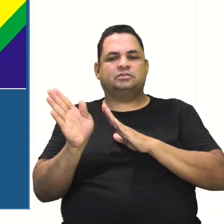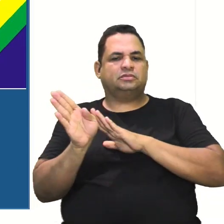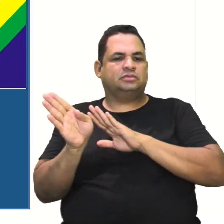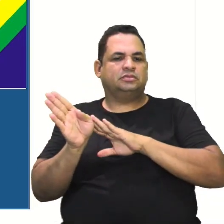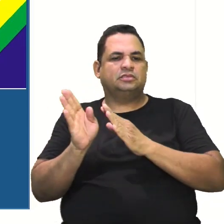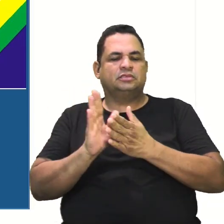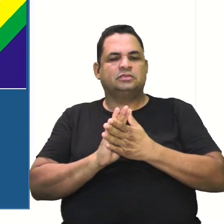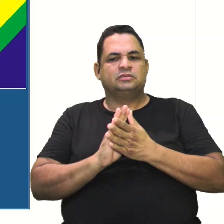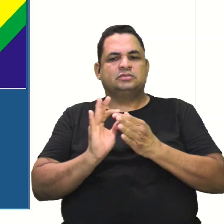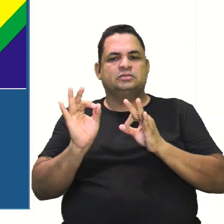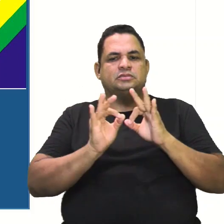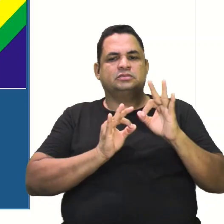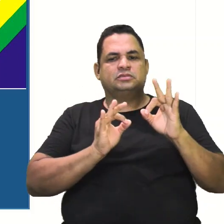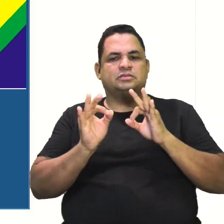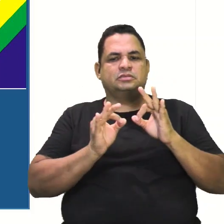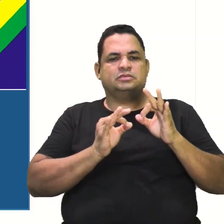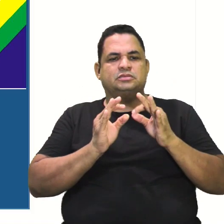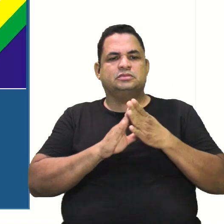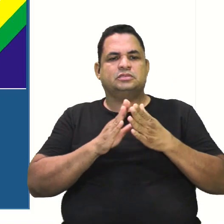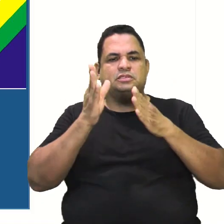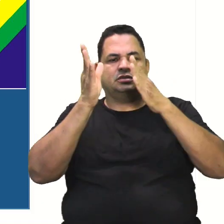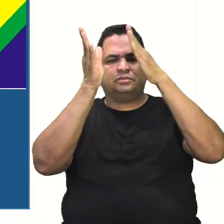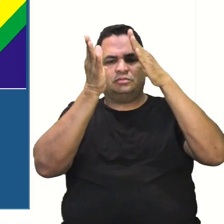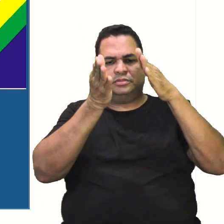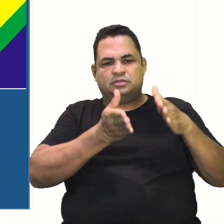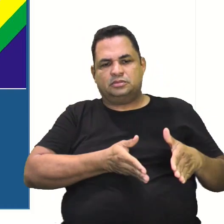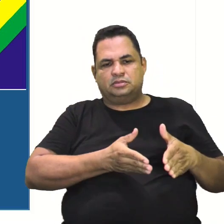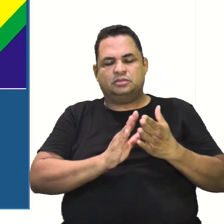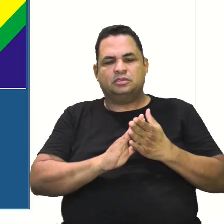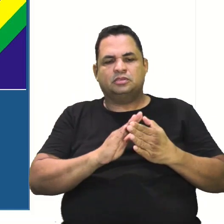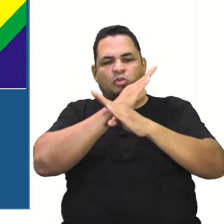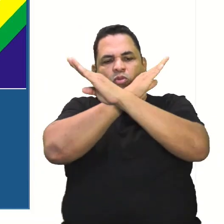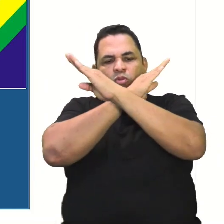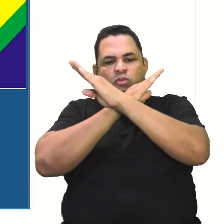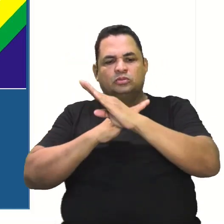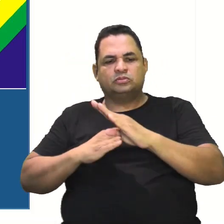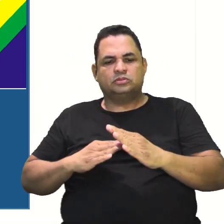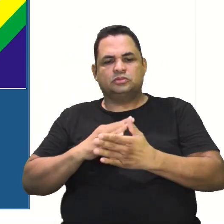retas paralelas, concorrentes, oblíquas ou